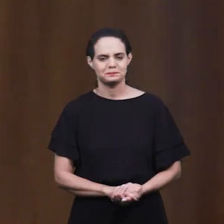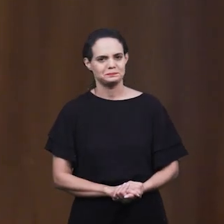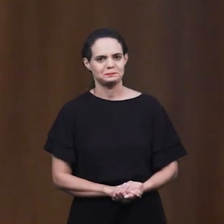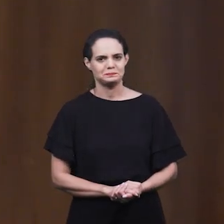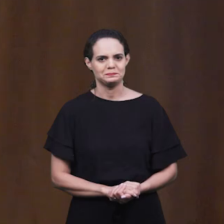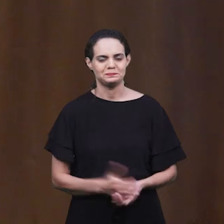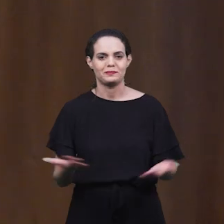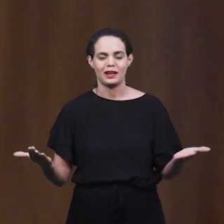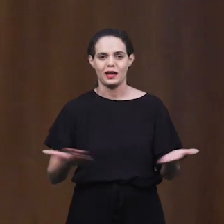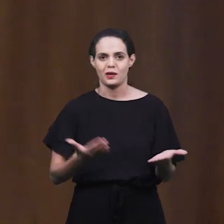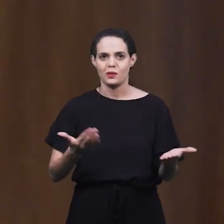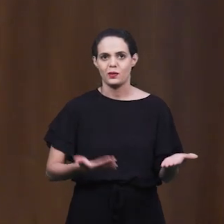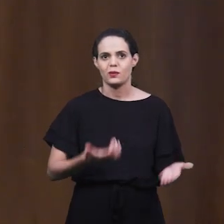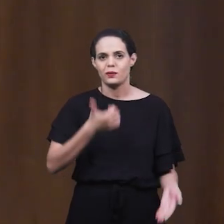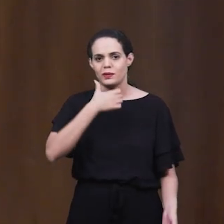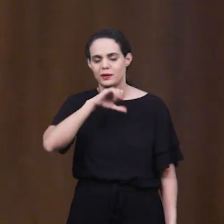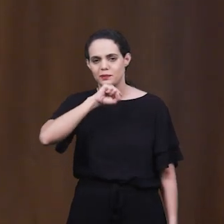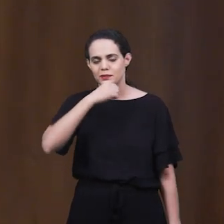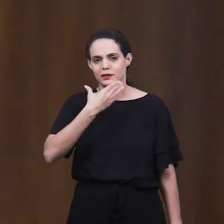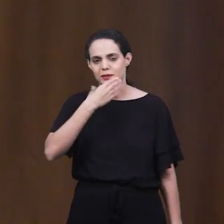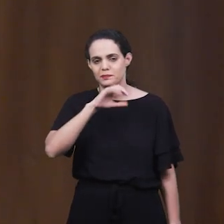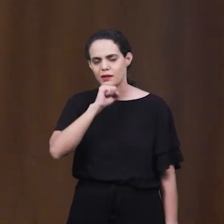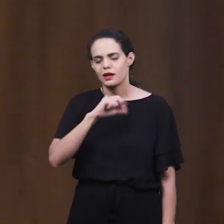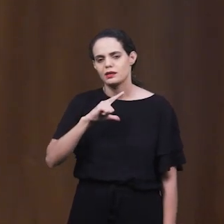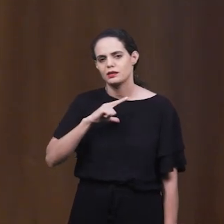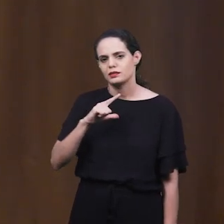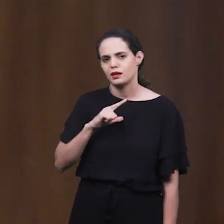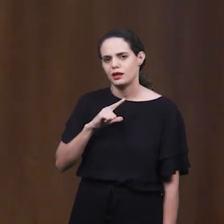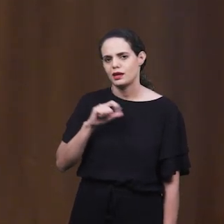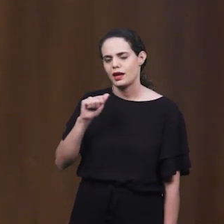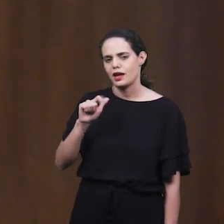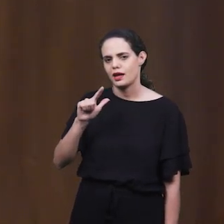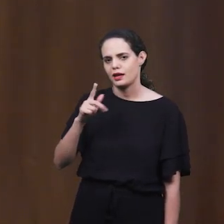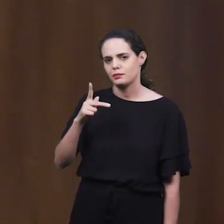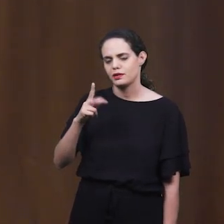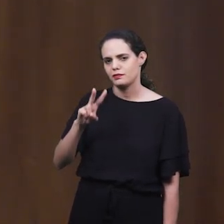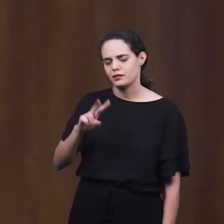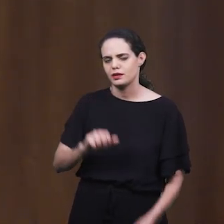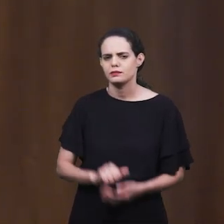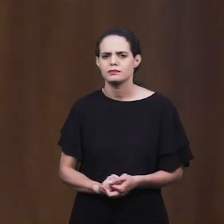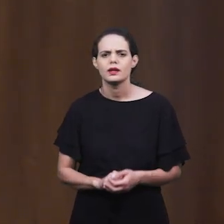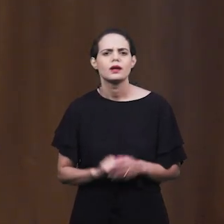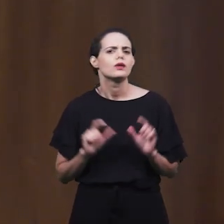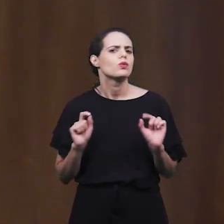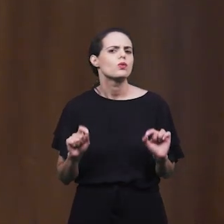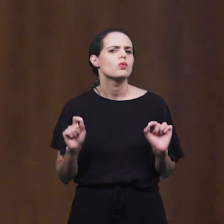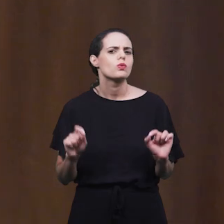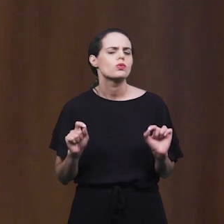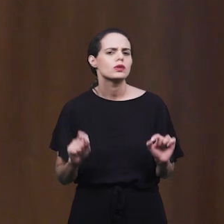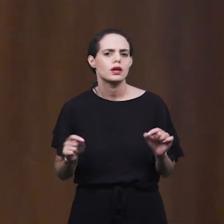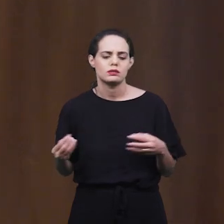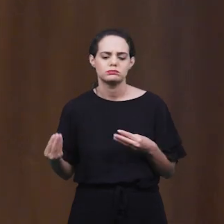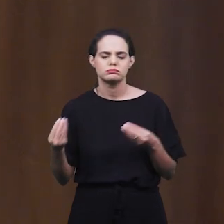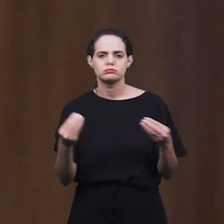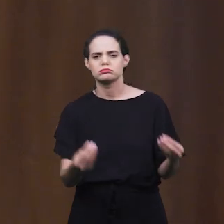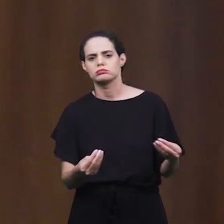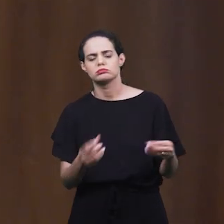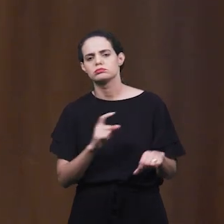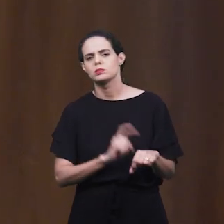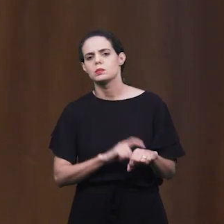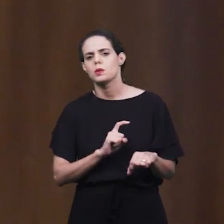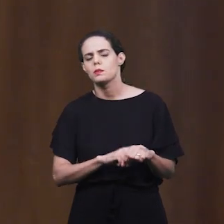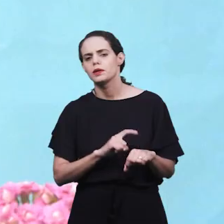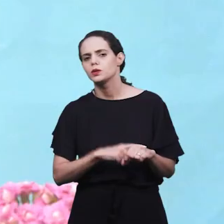que têm um filho com APLV, o que pode ser ofertado para ele de lanche, né, em pequenas